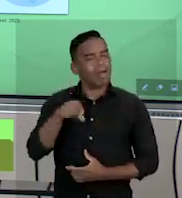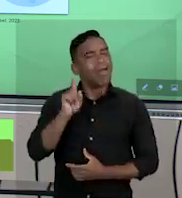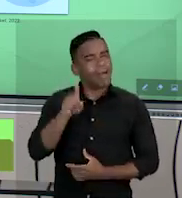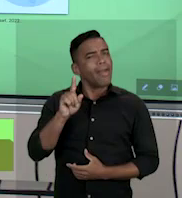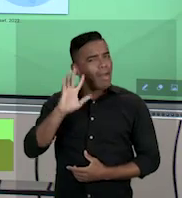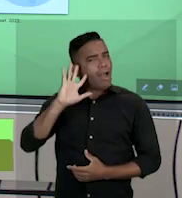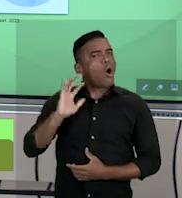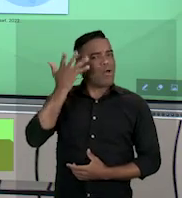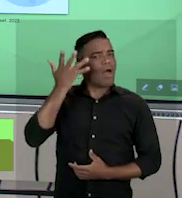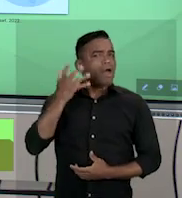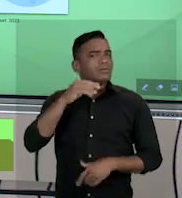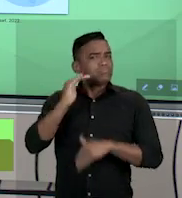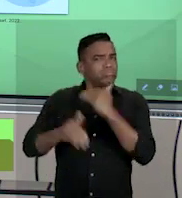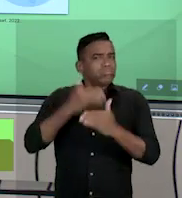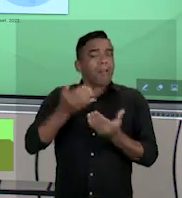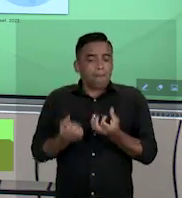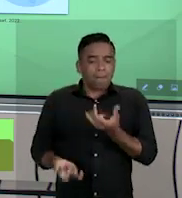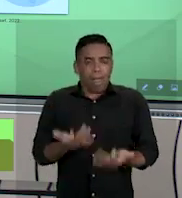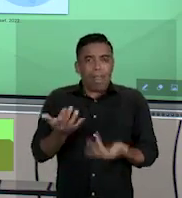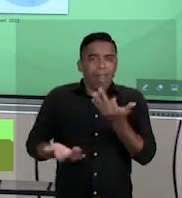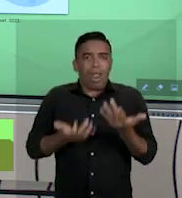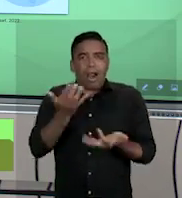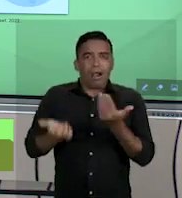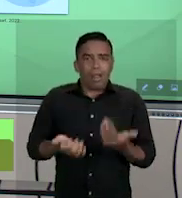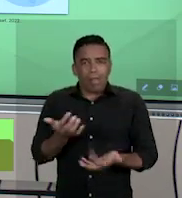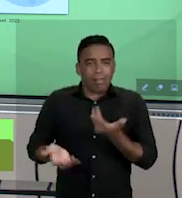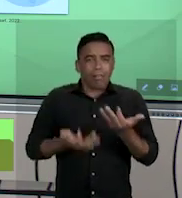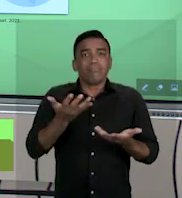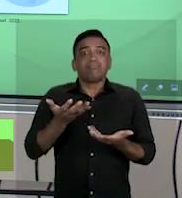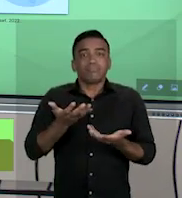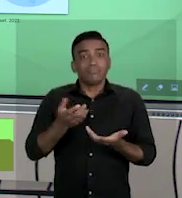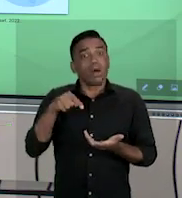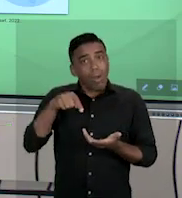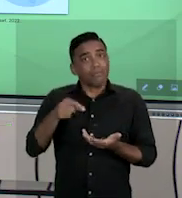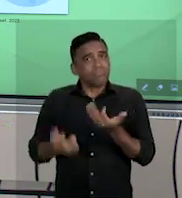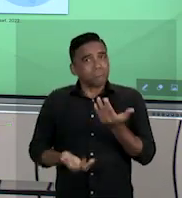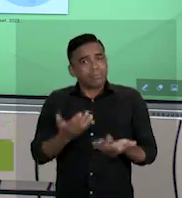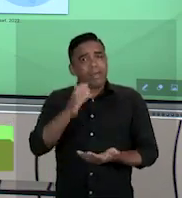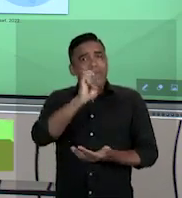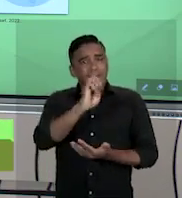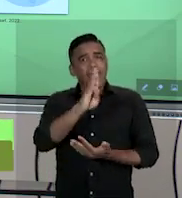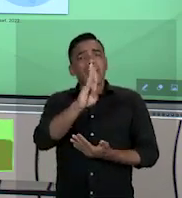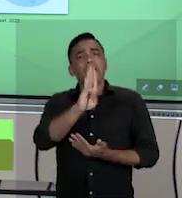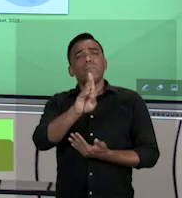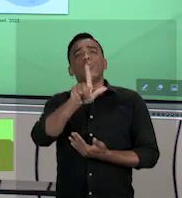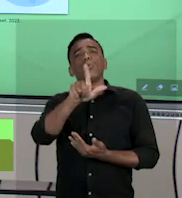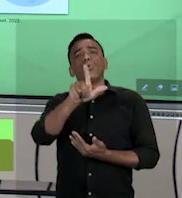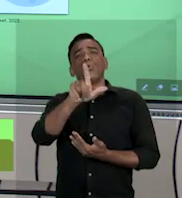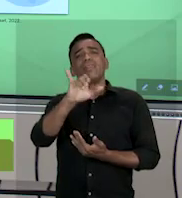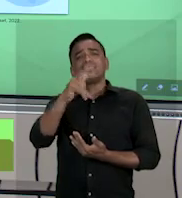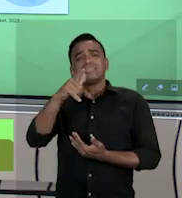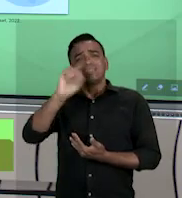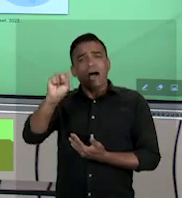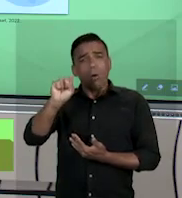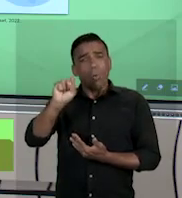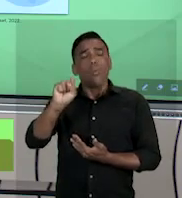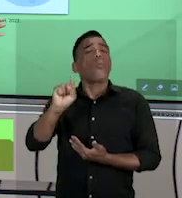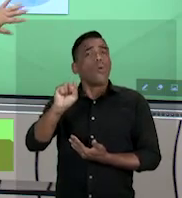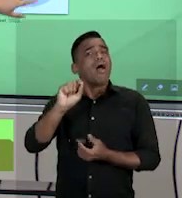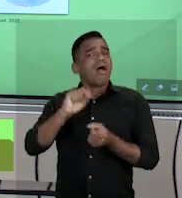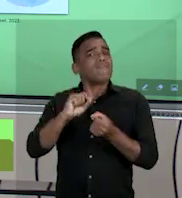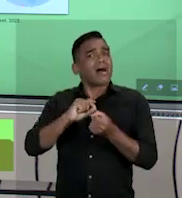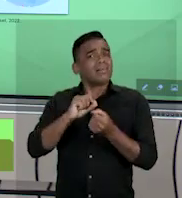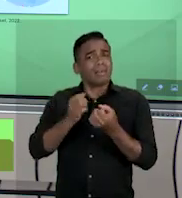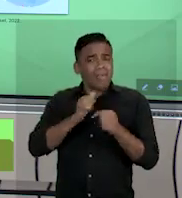faz o processo de ebulição. Então, a ebulição é quando eu tenho energia suficiente para